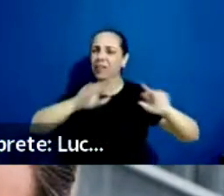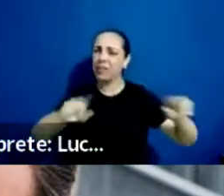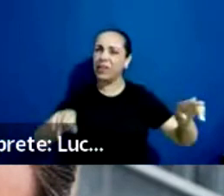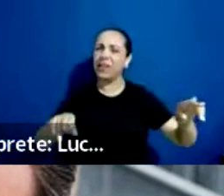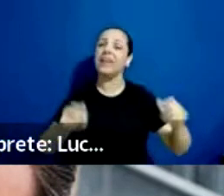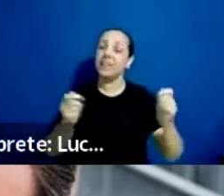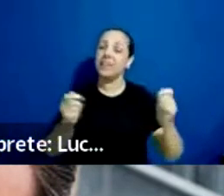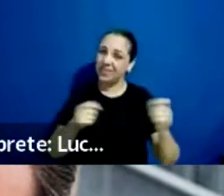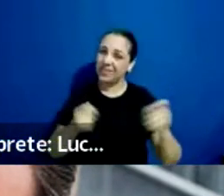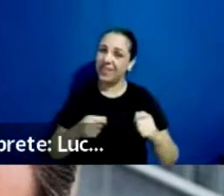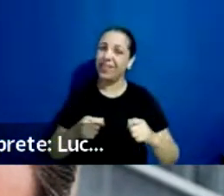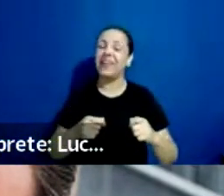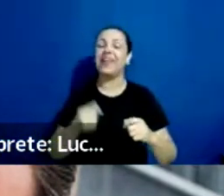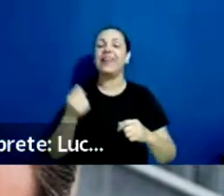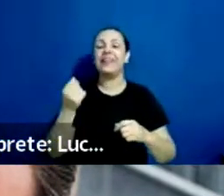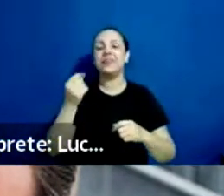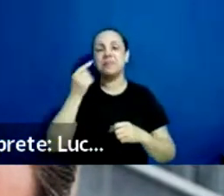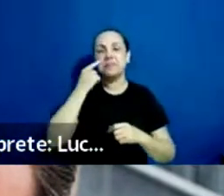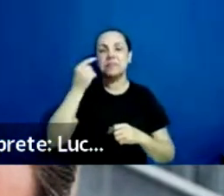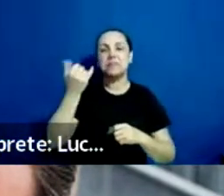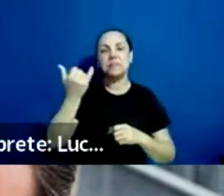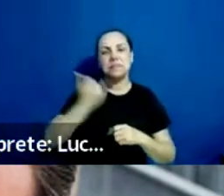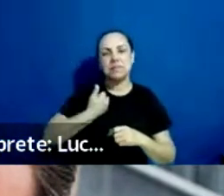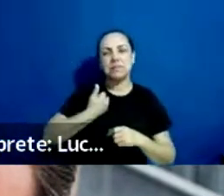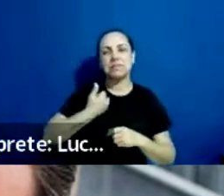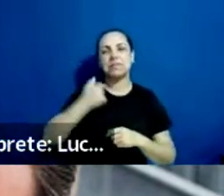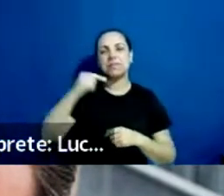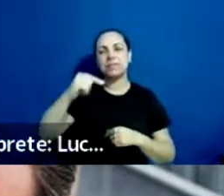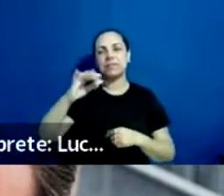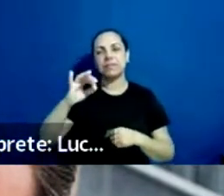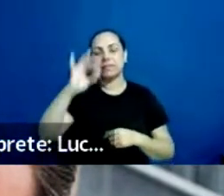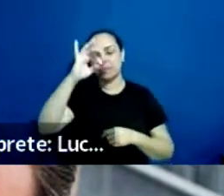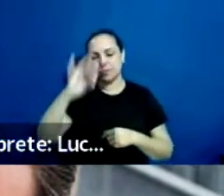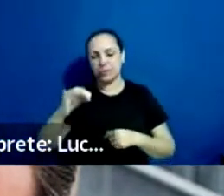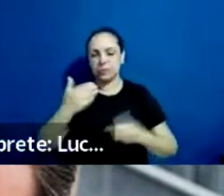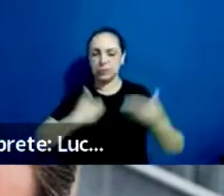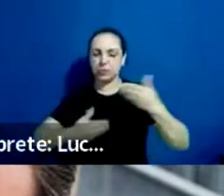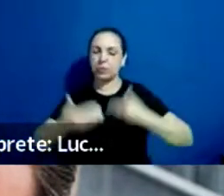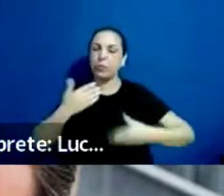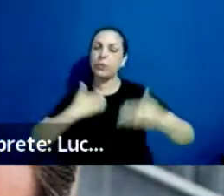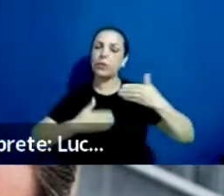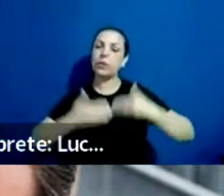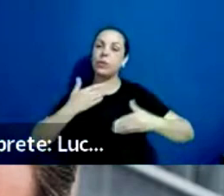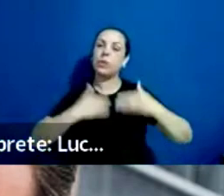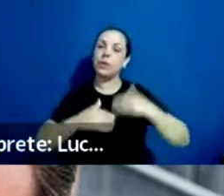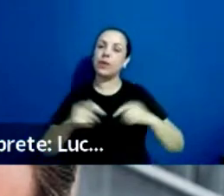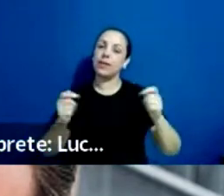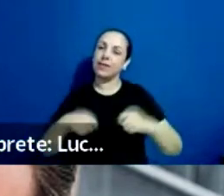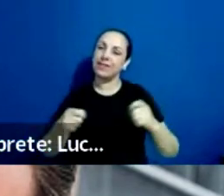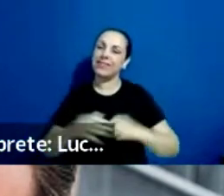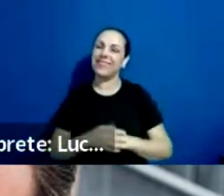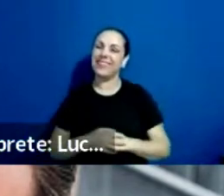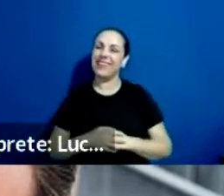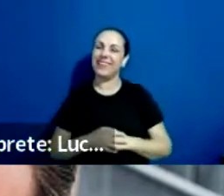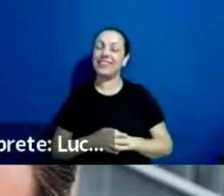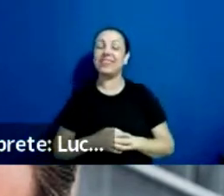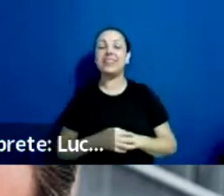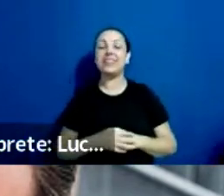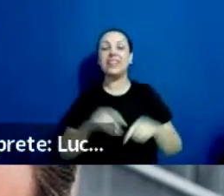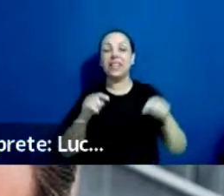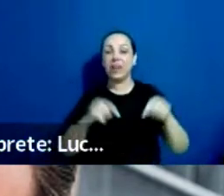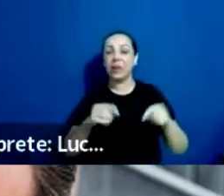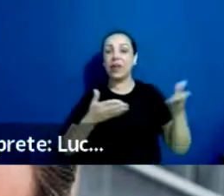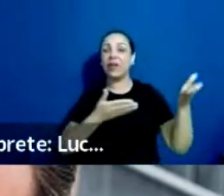importante a gente cuidar de 70% do nosso corpo, eu quero convidar para vocês uma pessoa muito especial, que é a